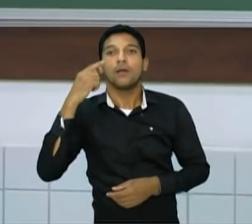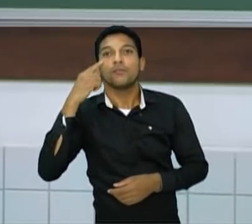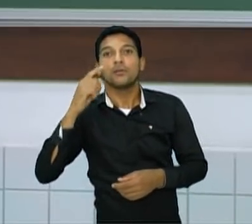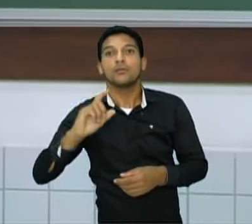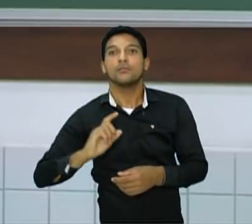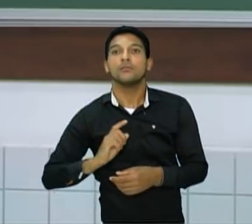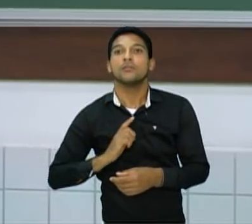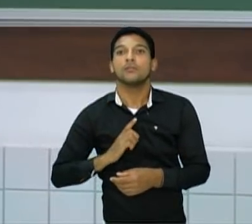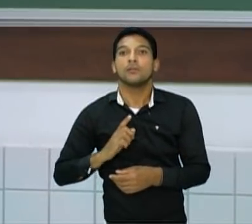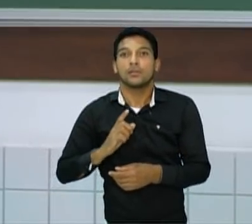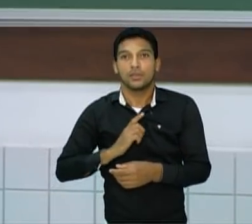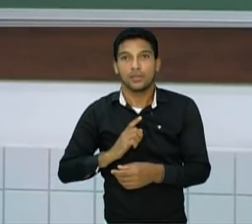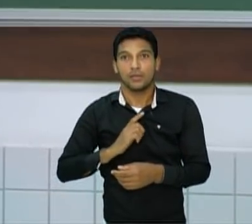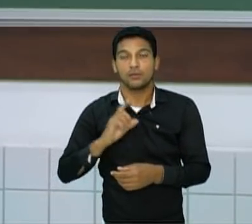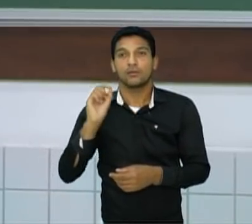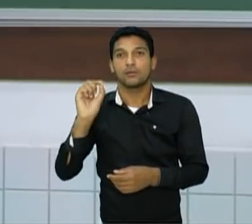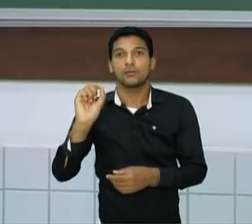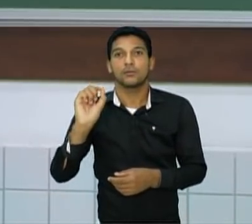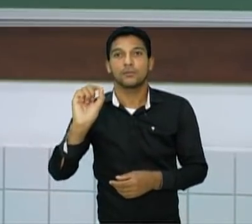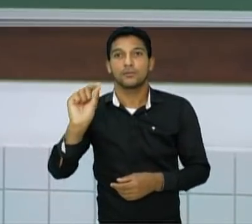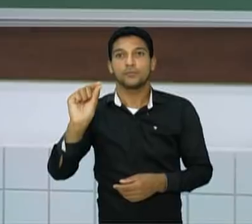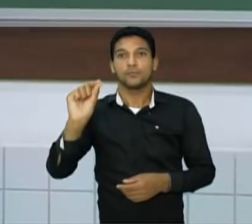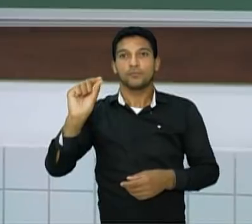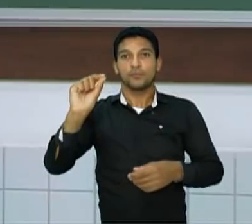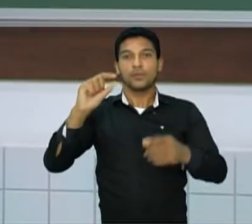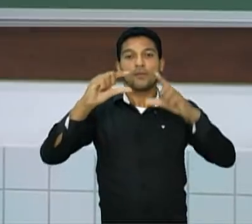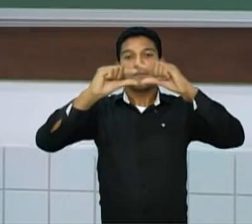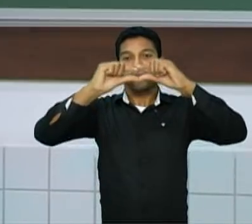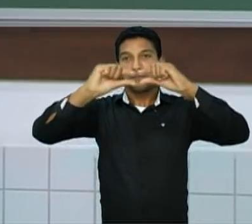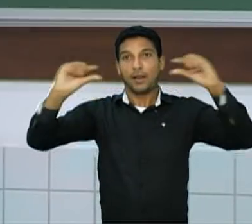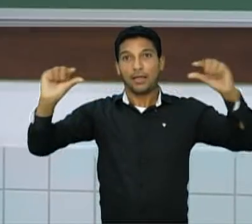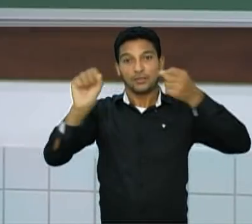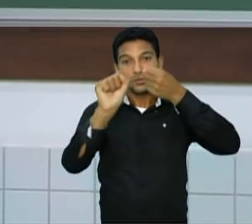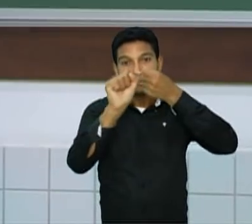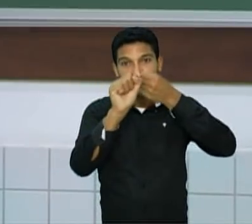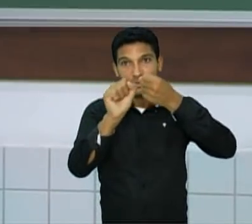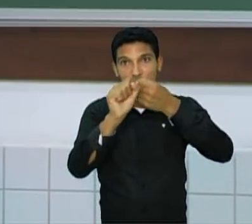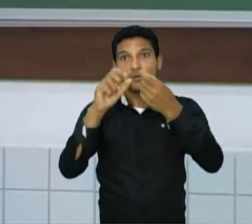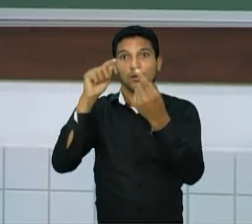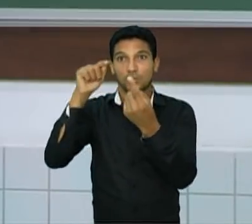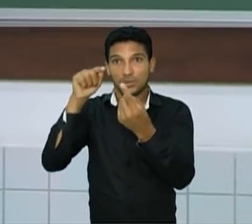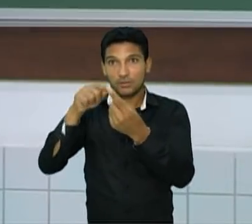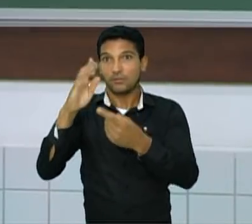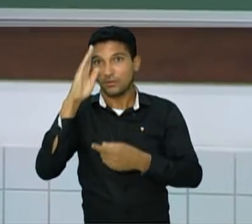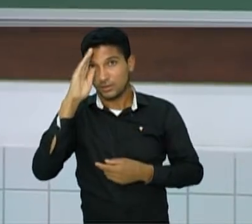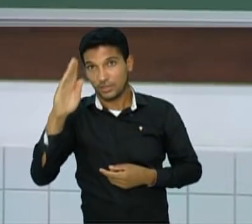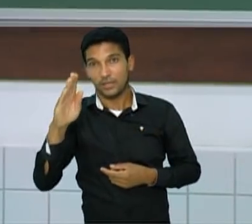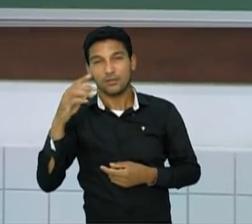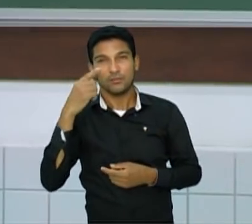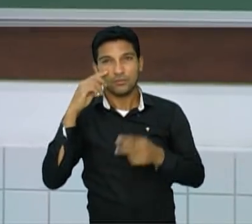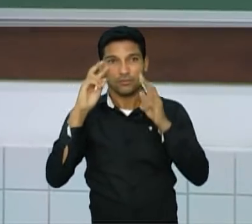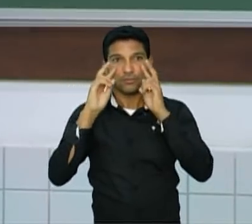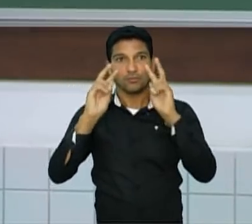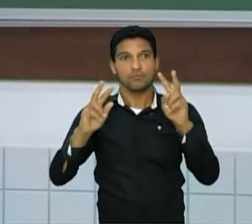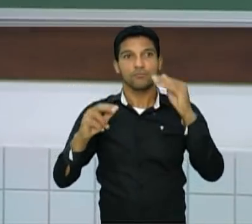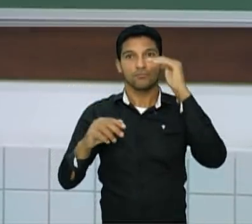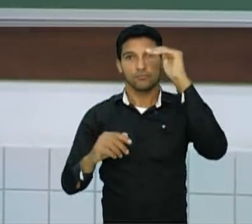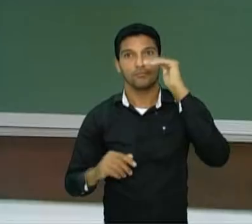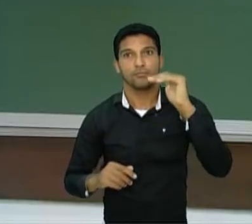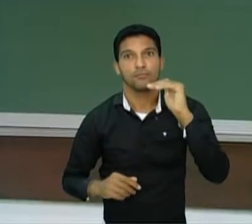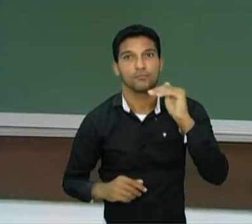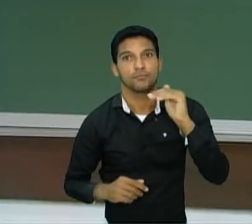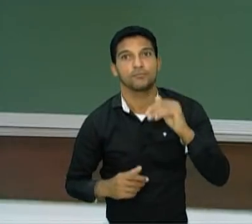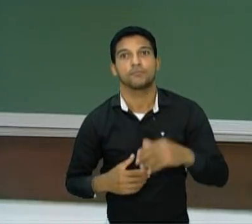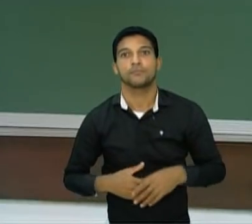ter uma oração subordinada substantiva objetiva direta. O nome aqui é grande, mas ela é a mesma